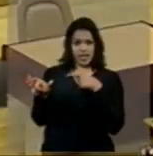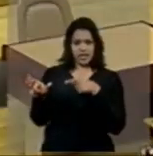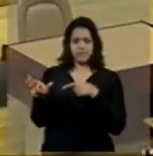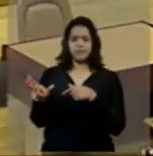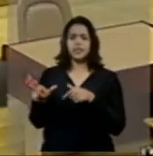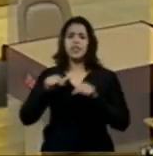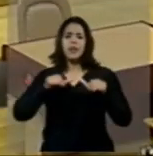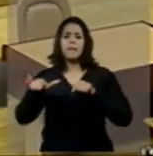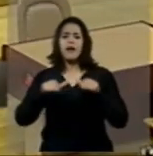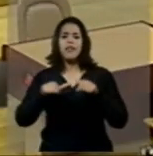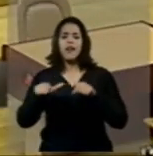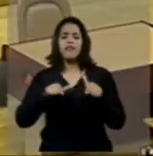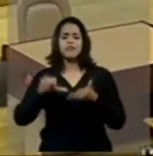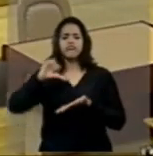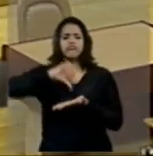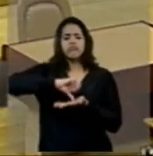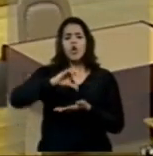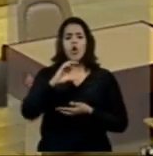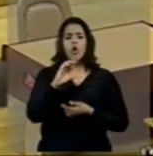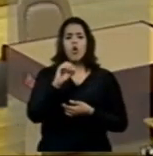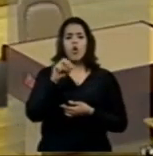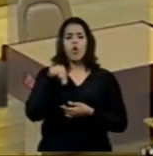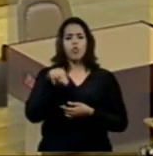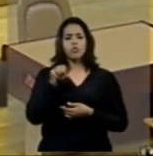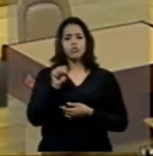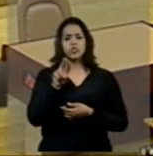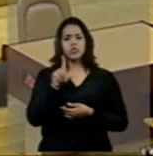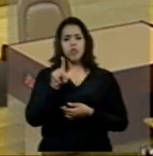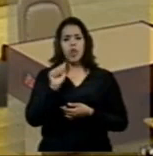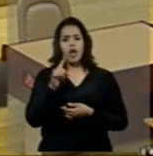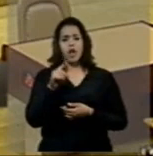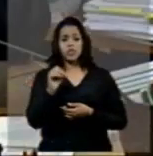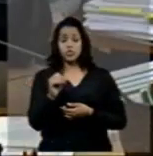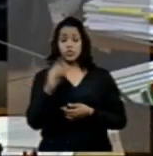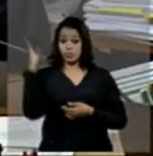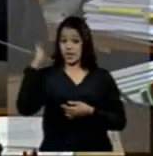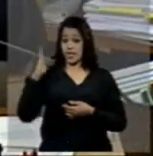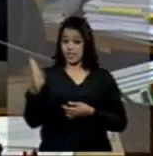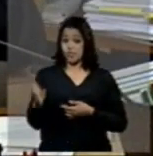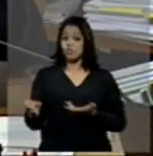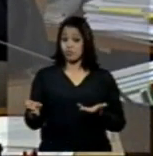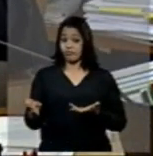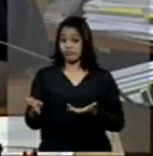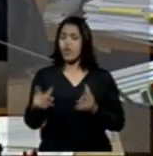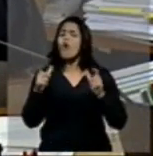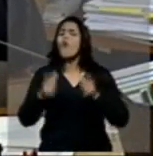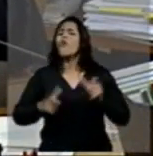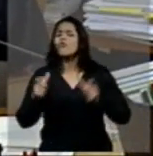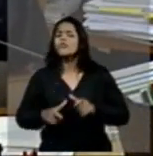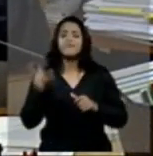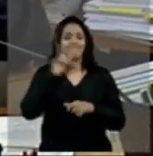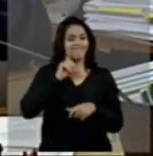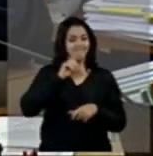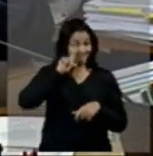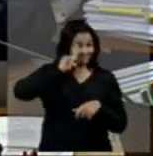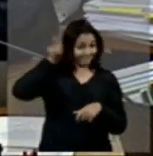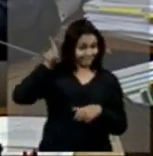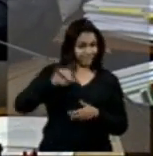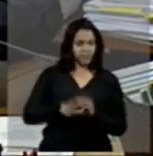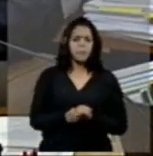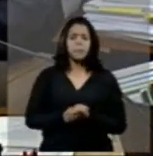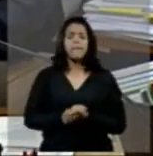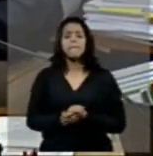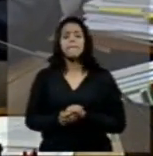na embaixada, no consulado, melhor dizendo, no consulado do Brasil, em São Francisco, na Califórnia.